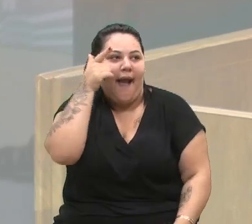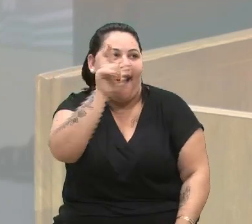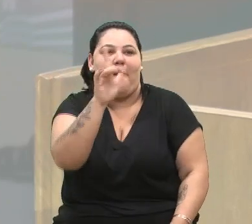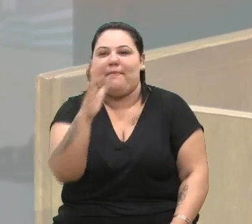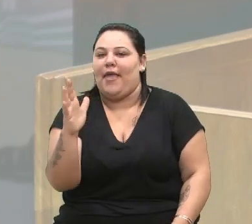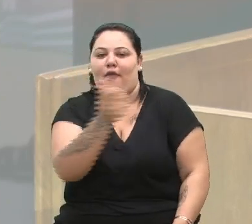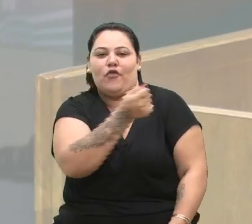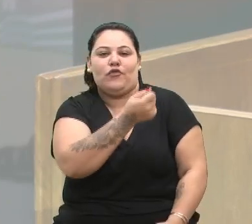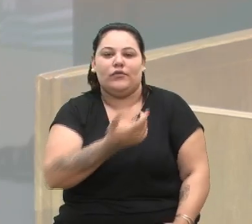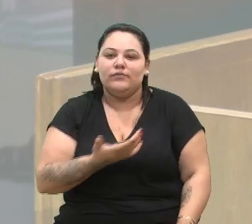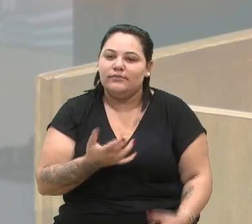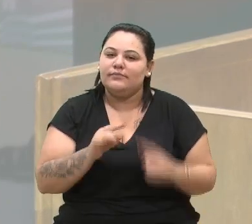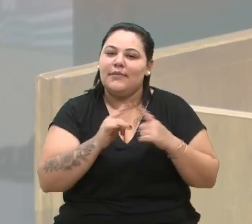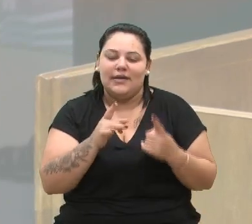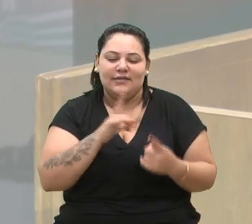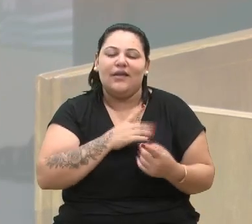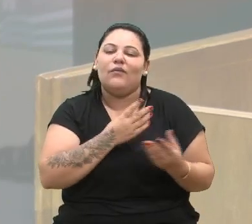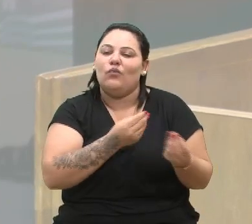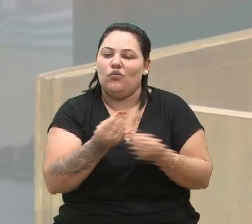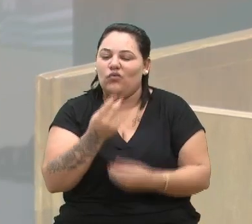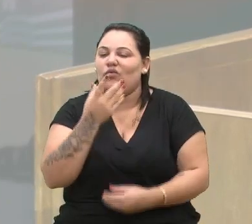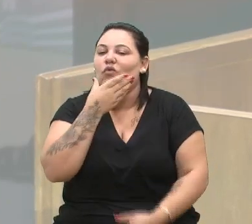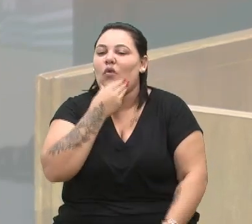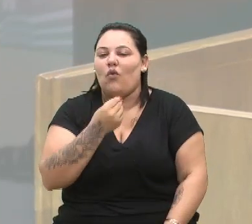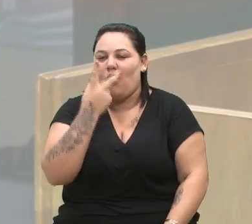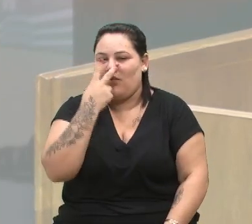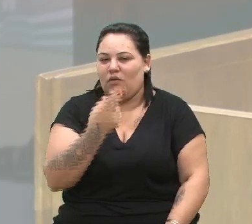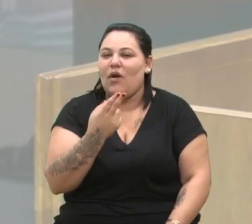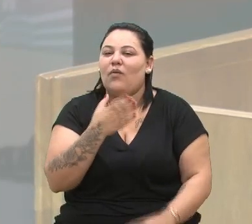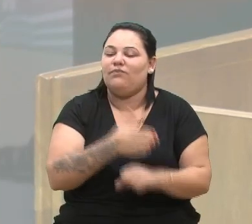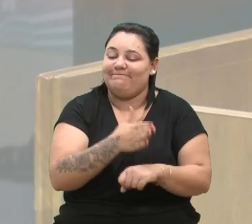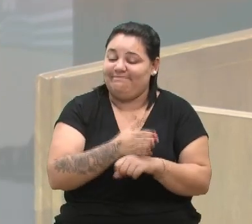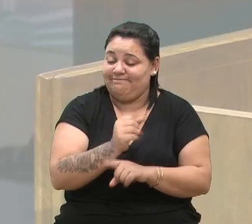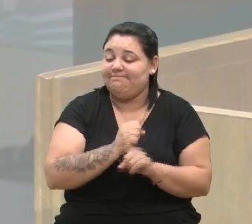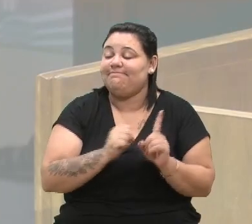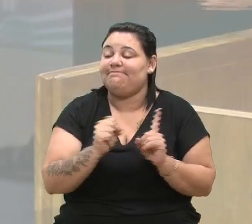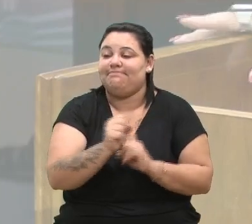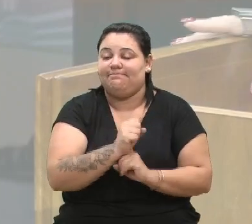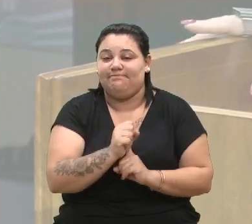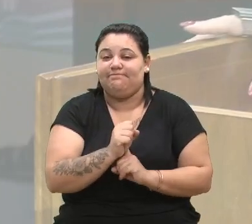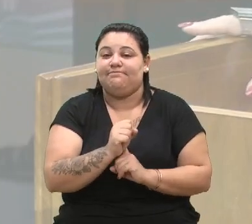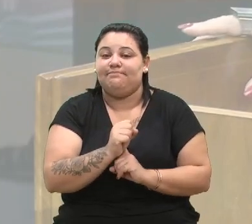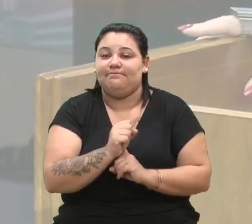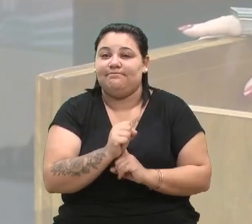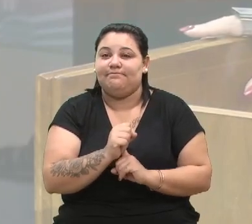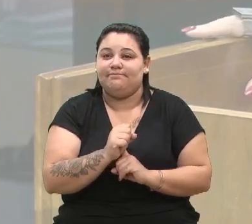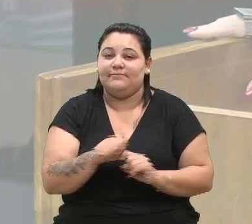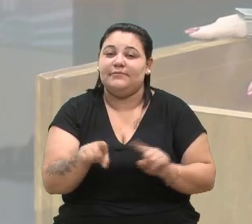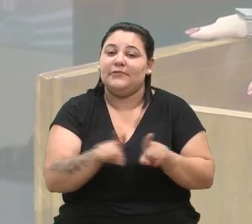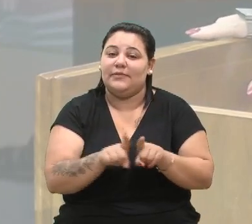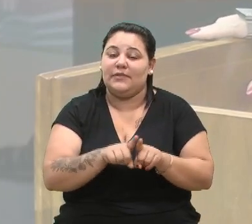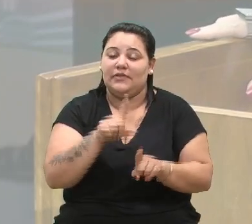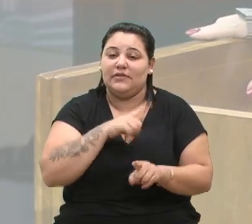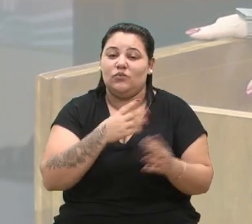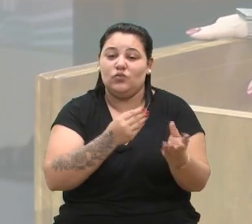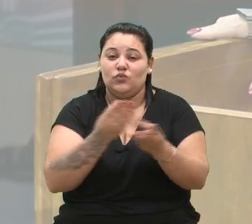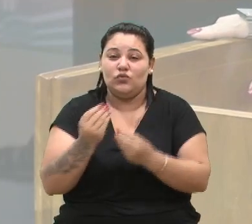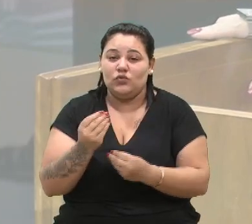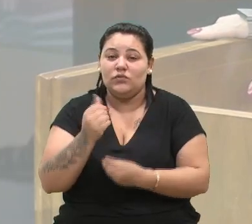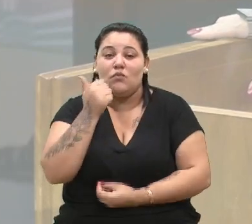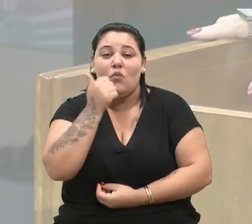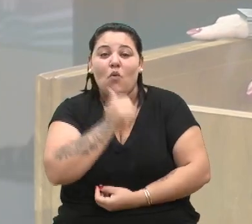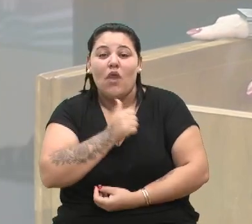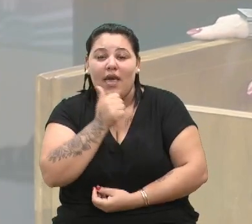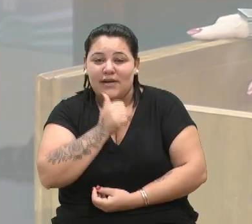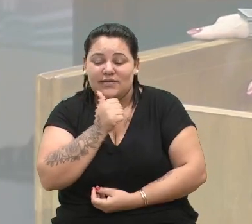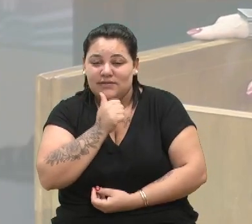tem muitos Daniel Alves na nossa sociedade. E tem muitas meninas e mulheres que